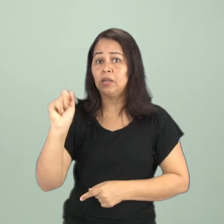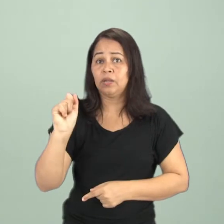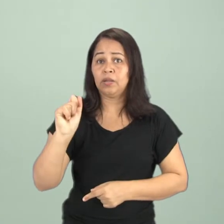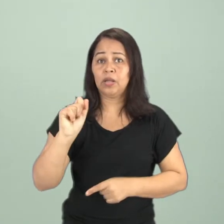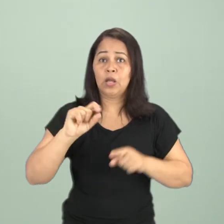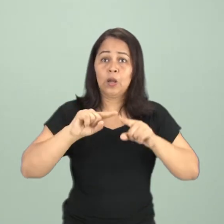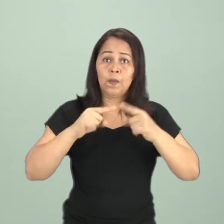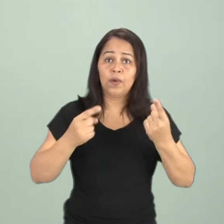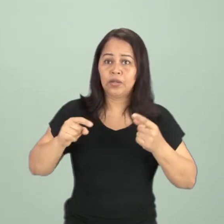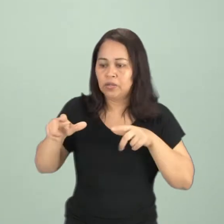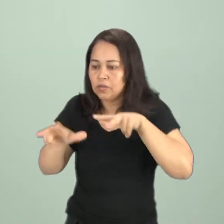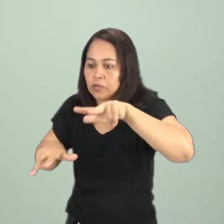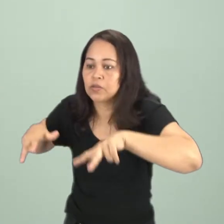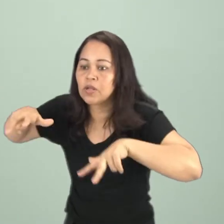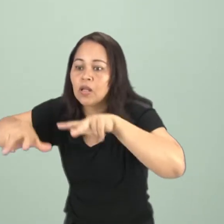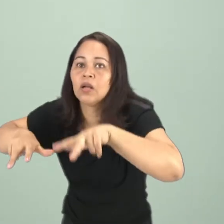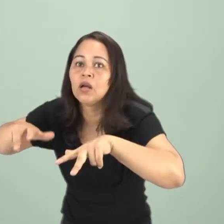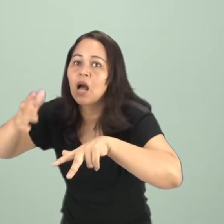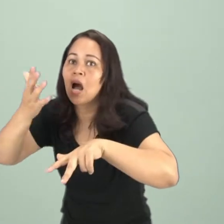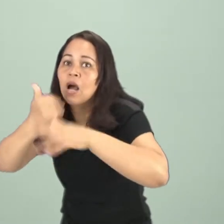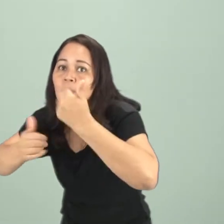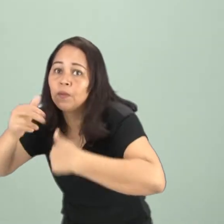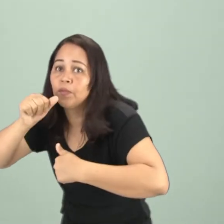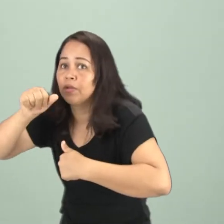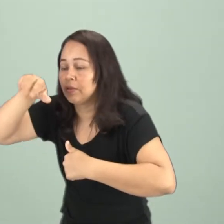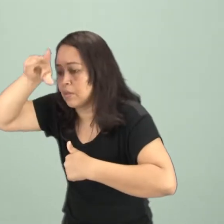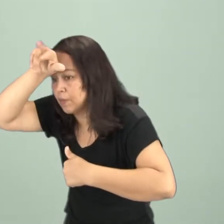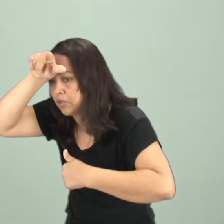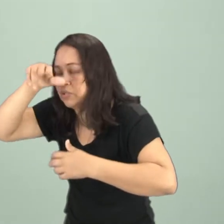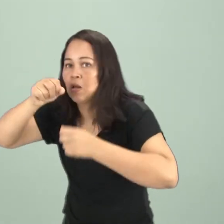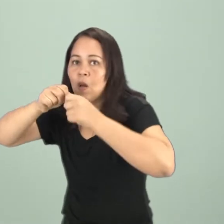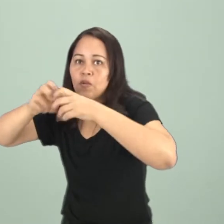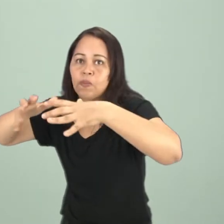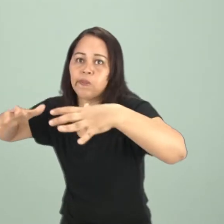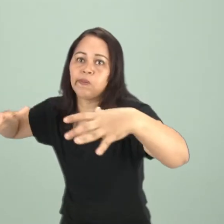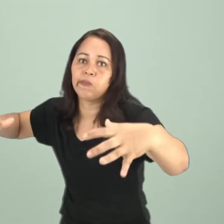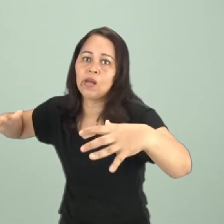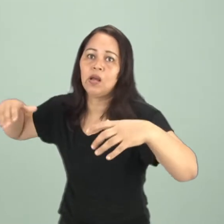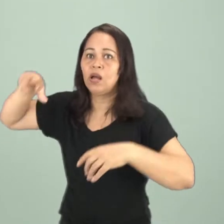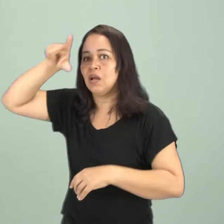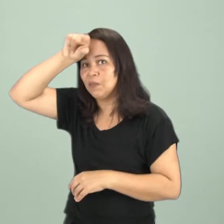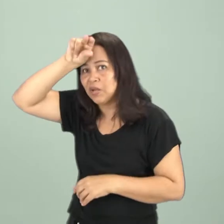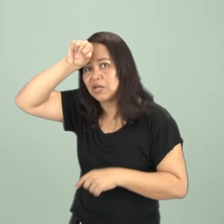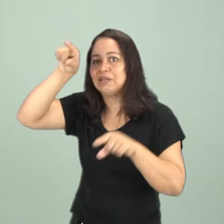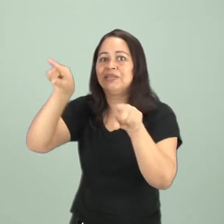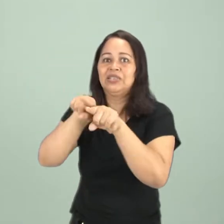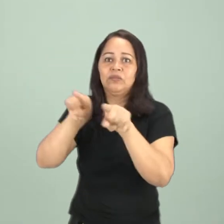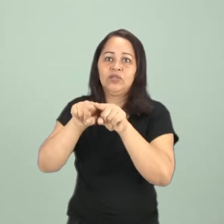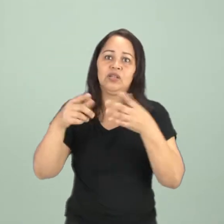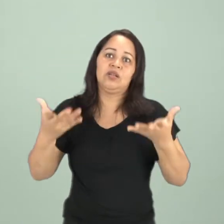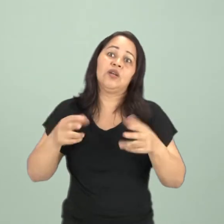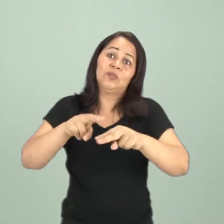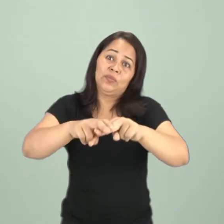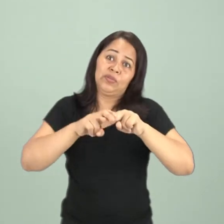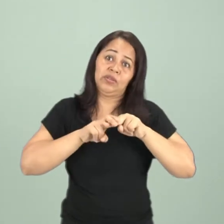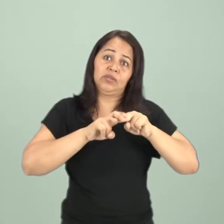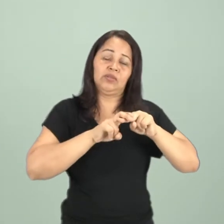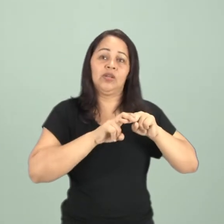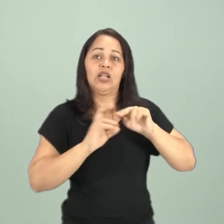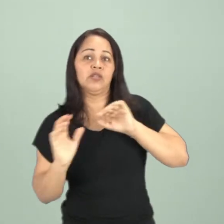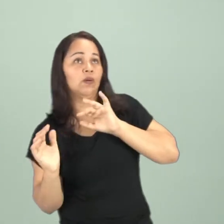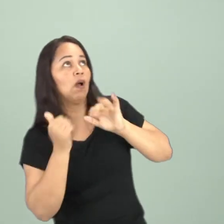sem os calangos de Bornéu que se alimentavam delas, elas conseguiram se proliferar muito rápido. Por isso as casas começaram a cair em uma